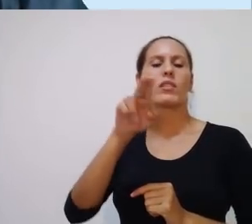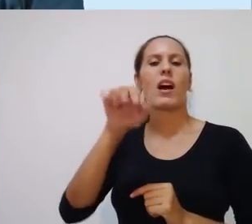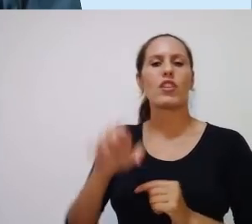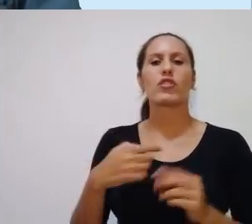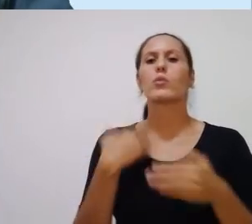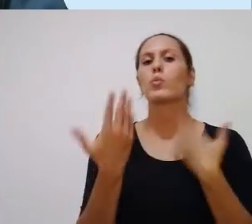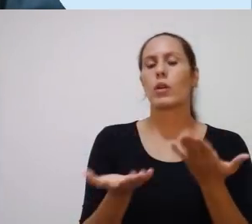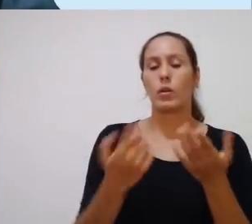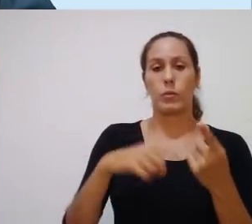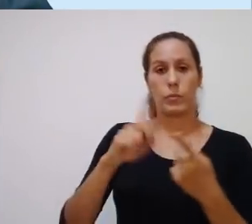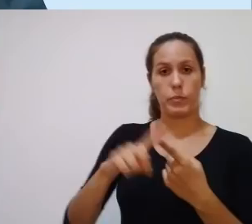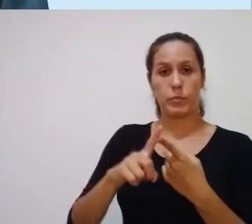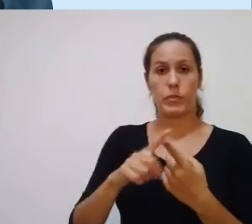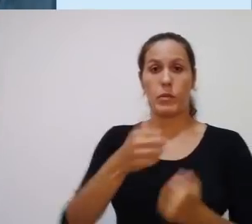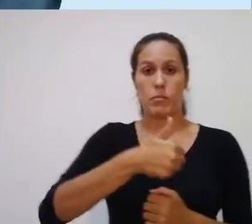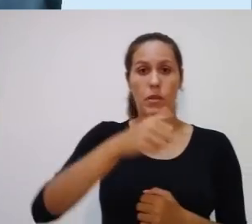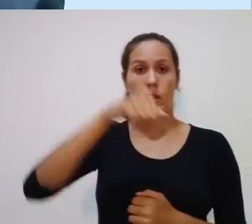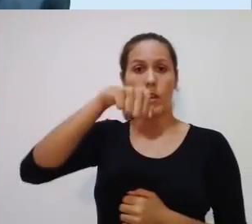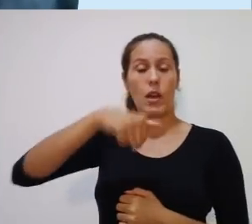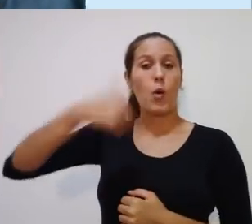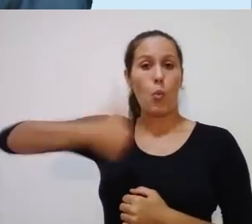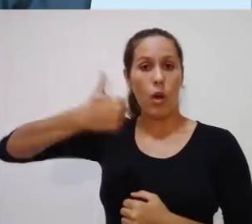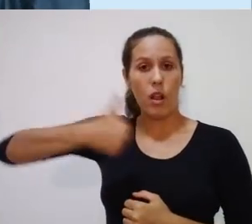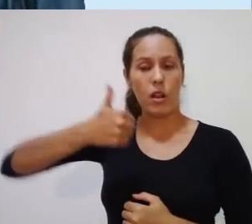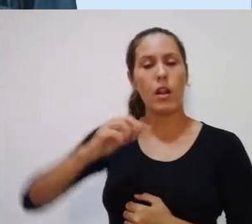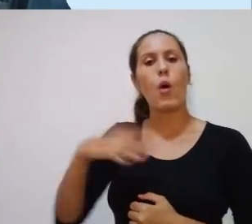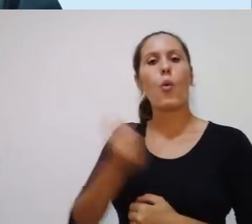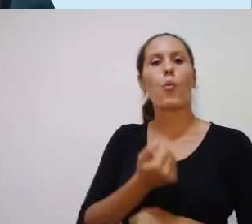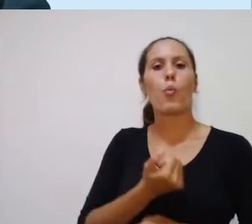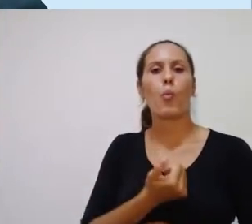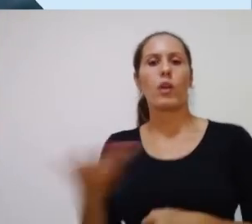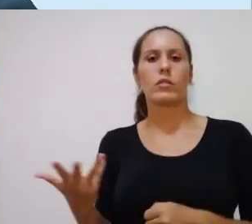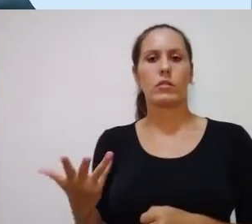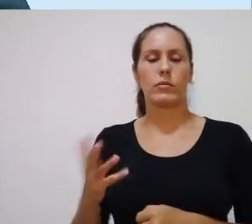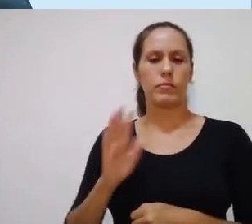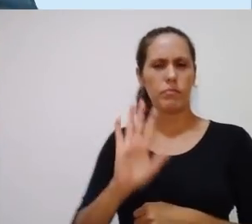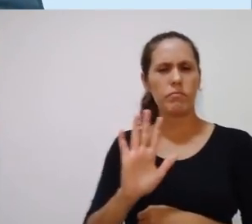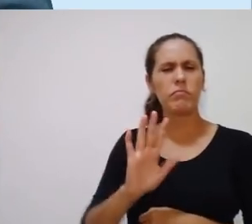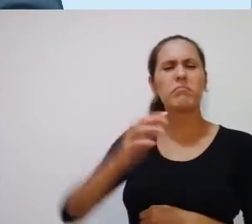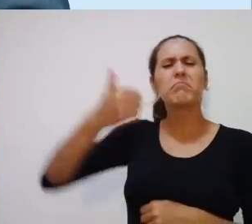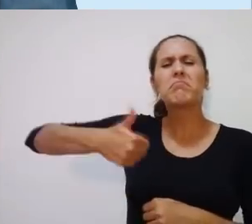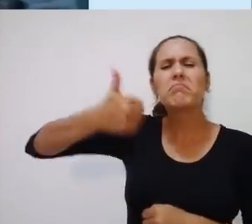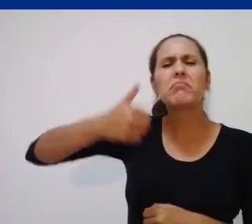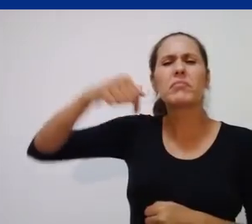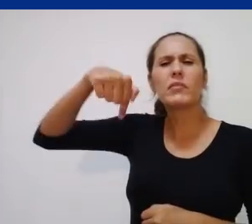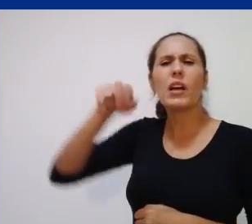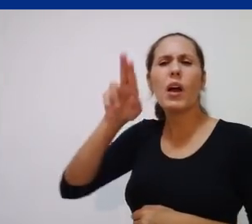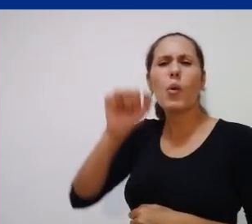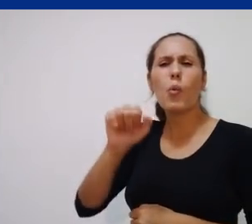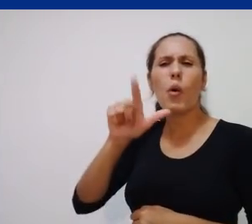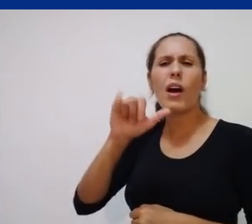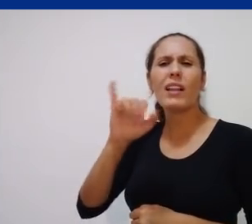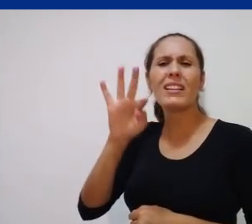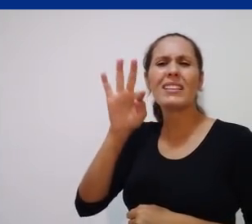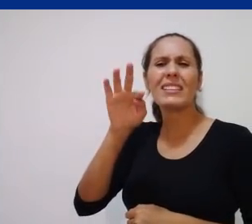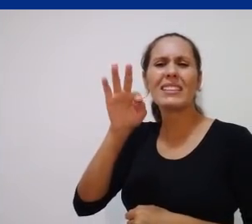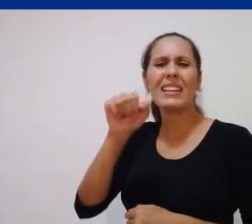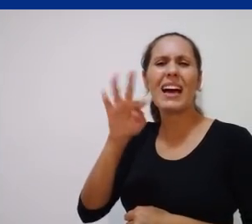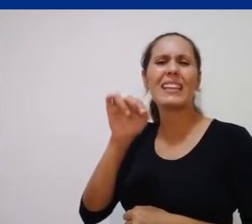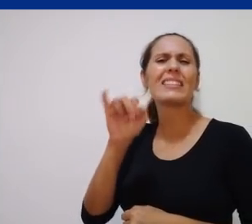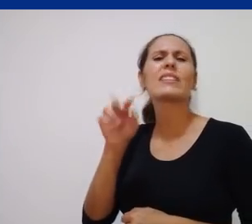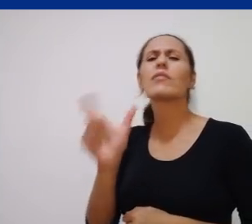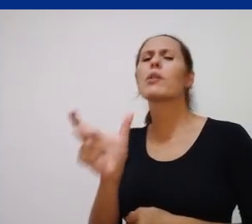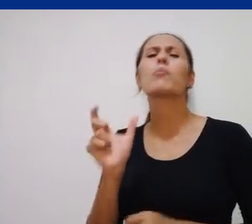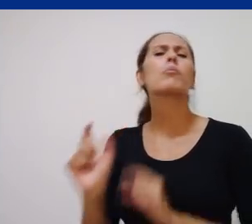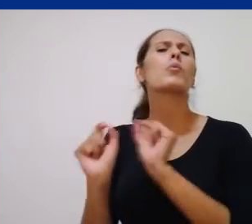qualitativa e pesquisa quantitativa, Walter. Então, uma pesquisa qualitativa, Flávio, o que ela traz pra gente de informação? Bem, Walter, a pesquisa qualitativa